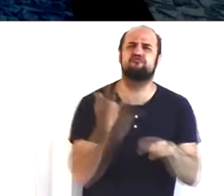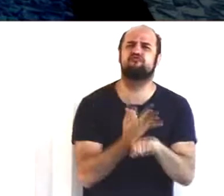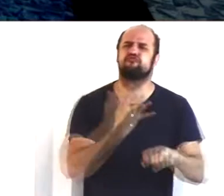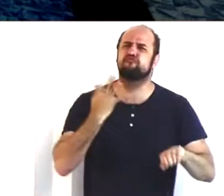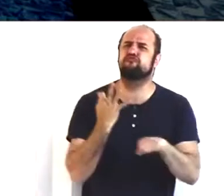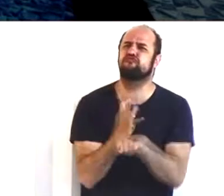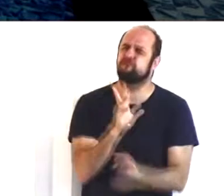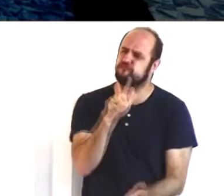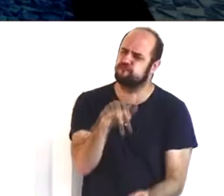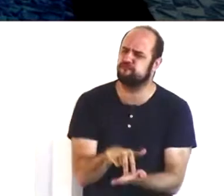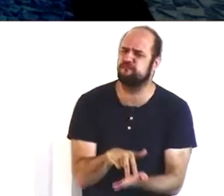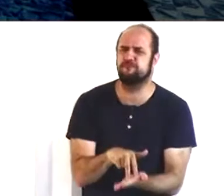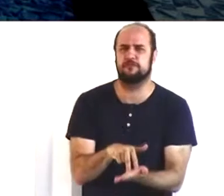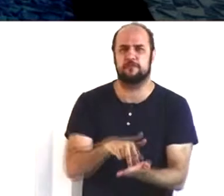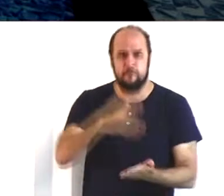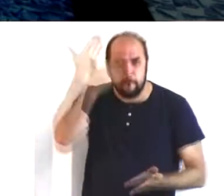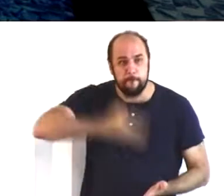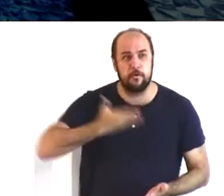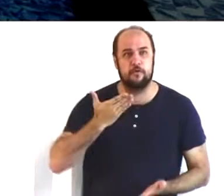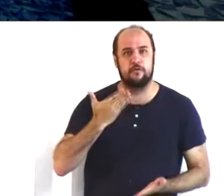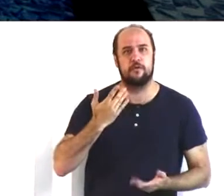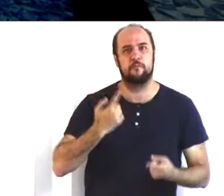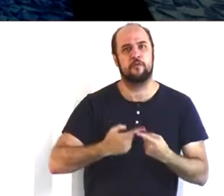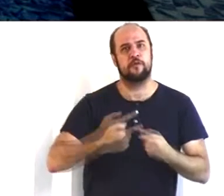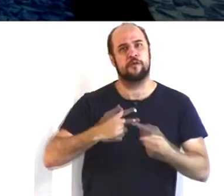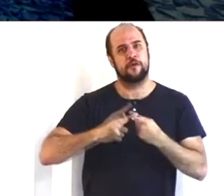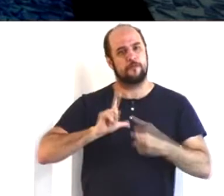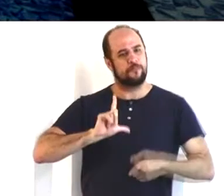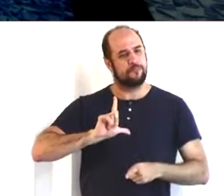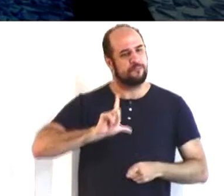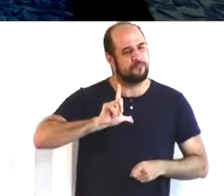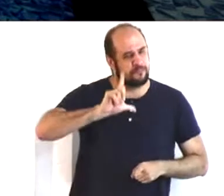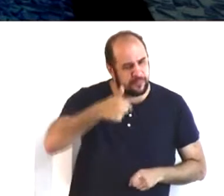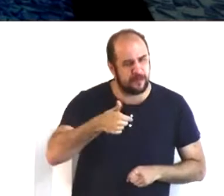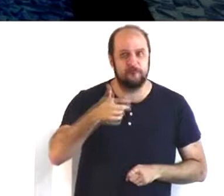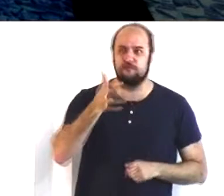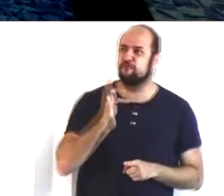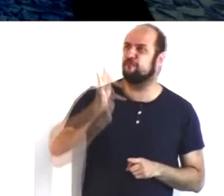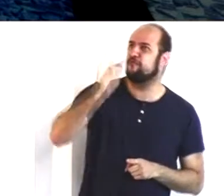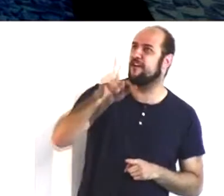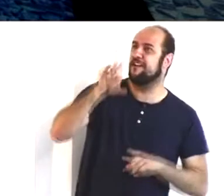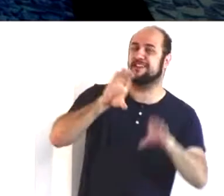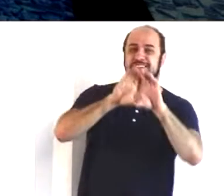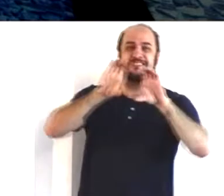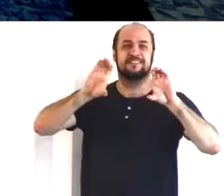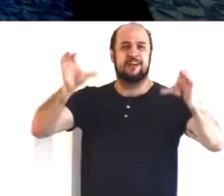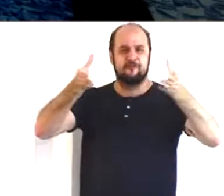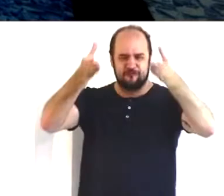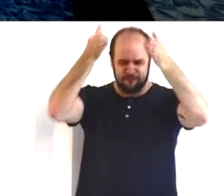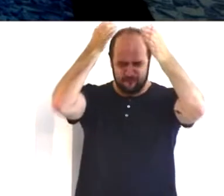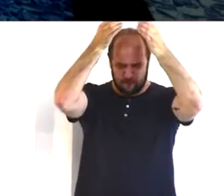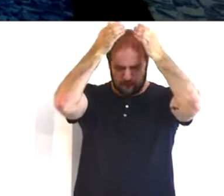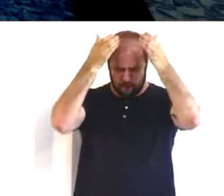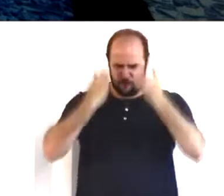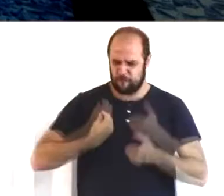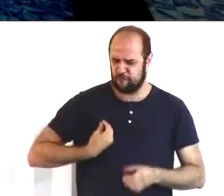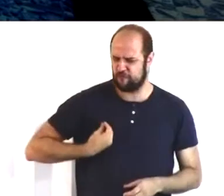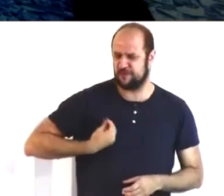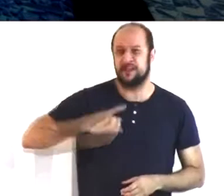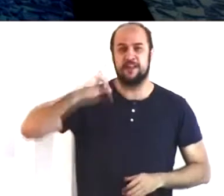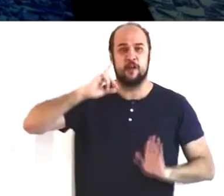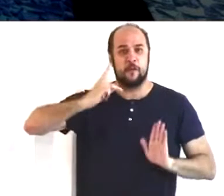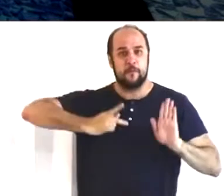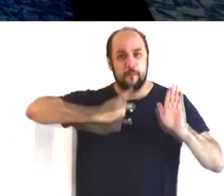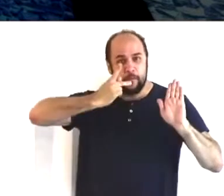perseverança a provação, porque depois de ter sido aprovado, receberá a coroa da vida, a qual o Senhor prometeu aos que o